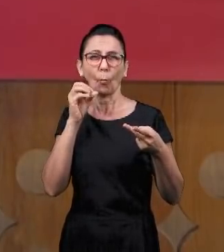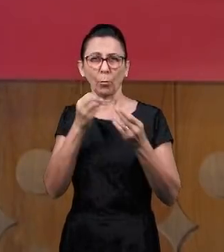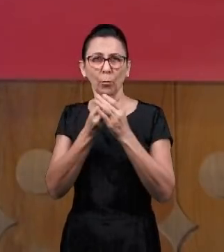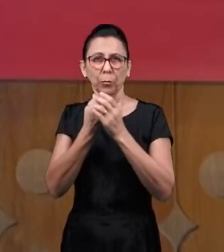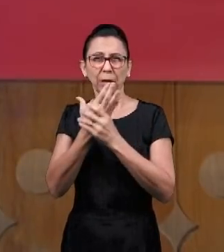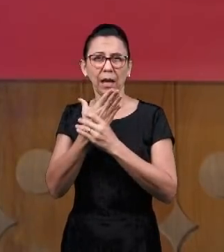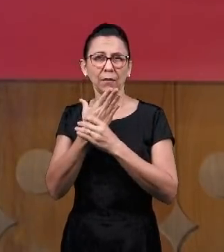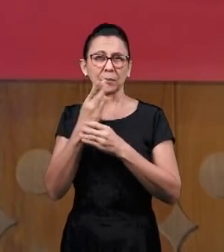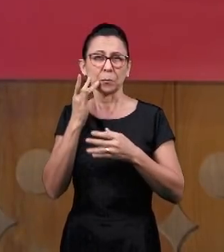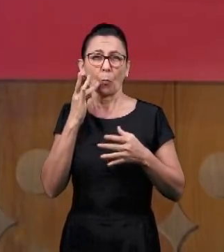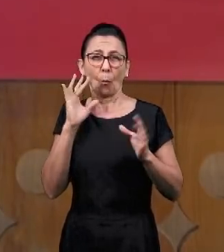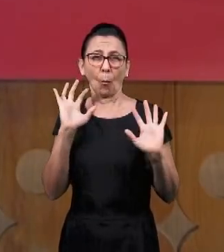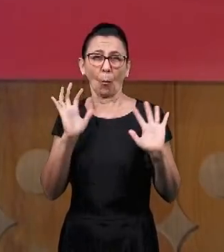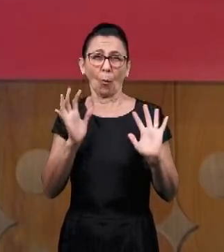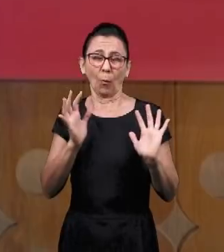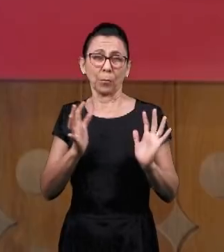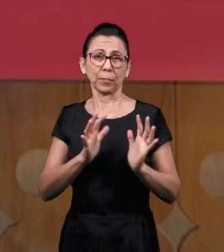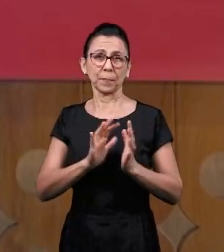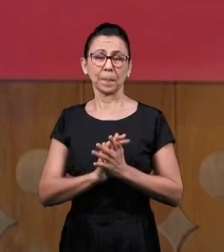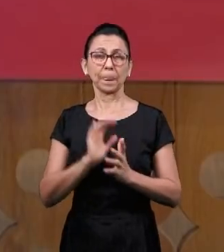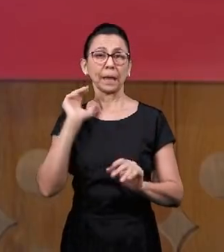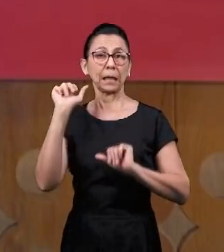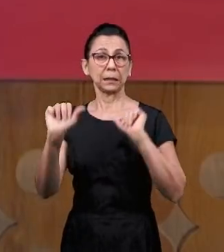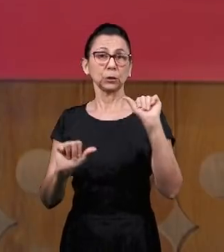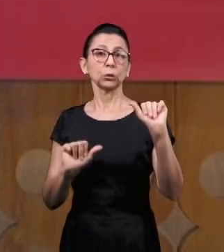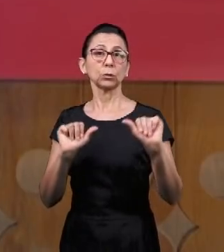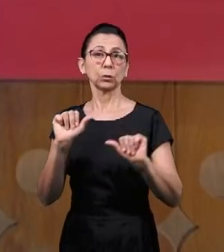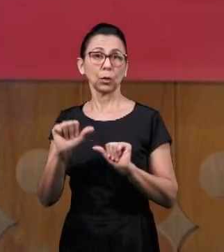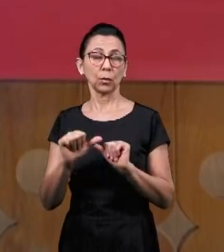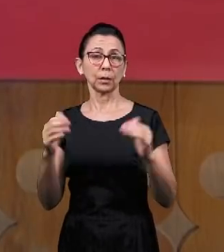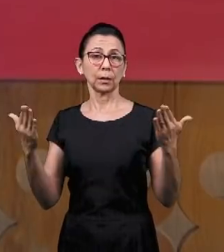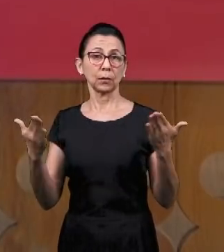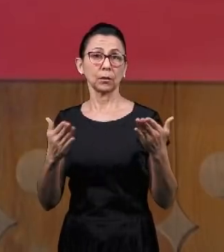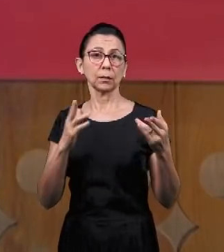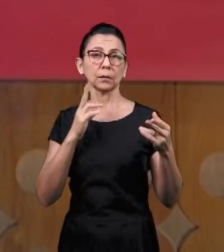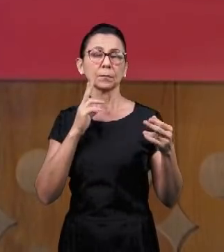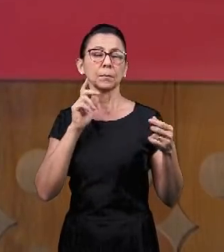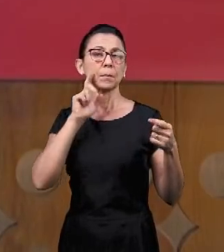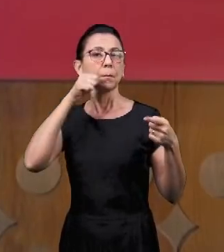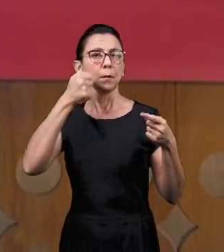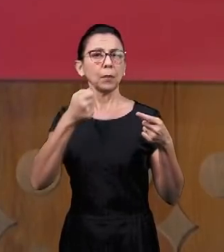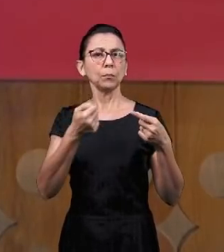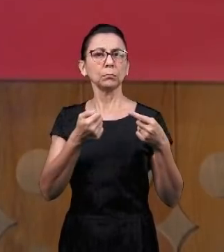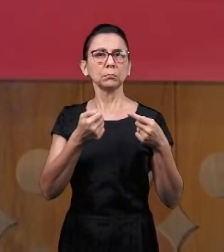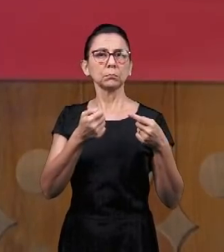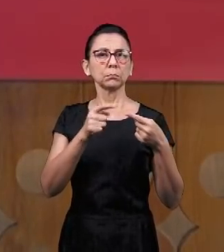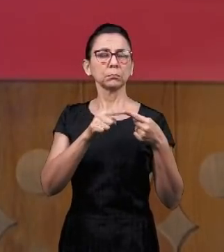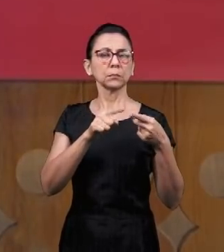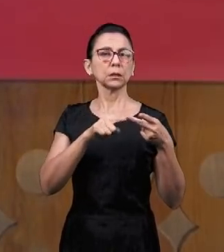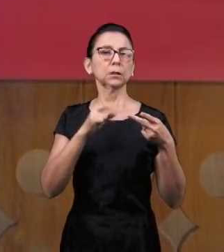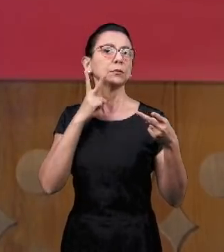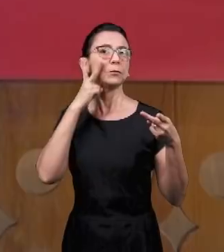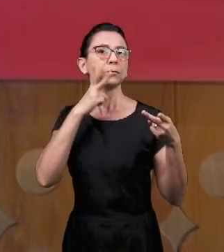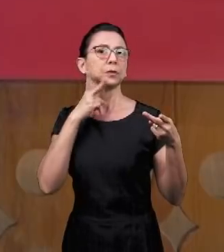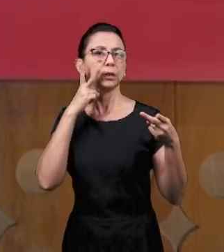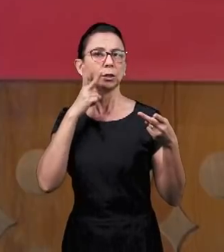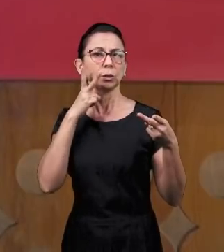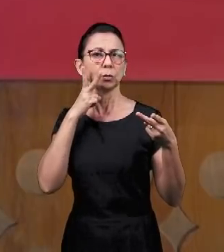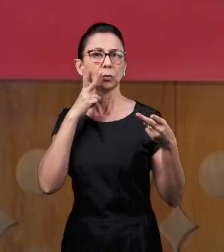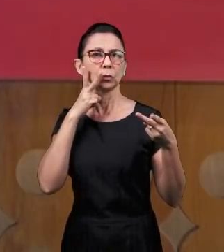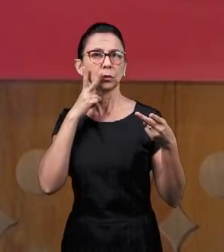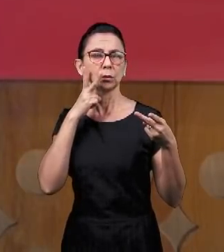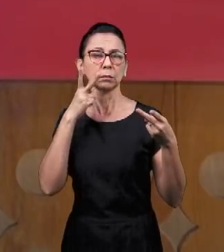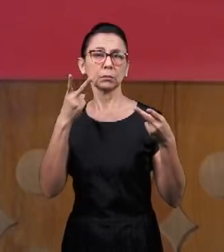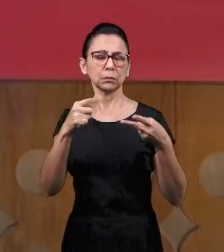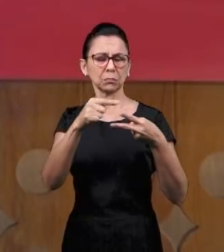que ele estabelece é o quê? Pão e vinho. O que é pão e vinho? Corpo e